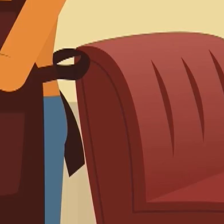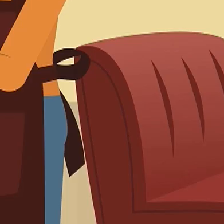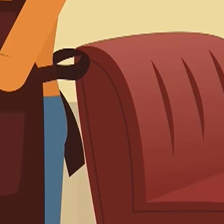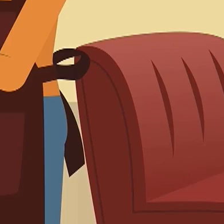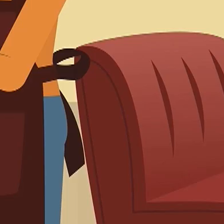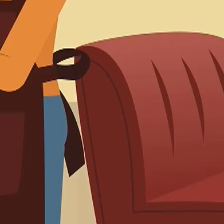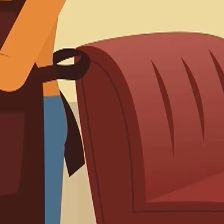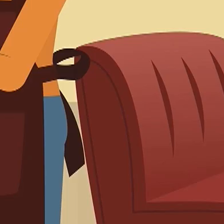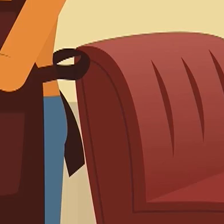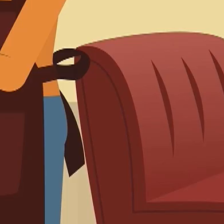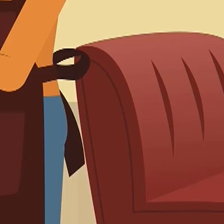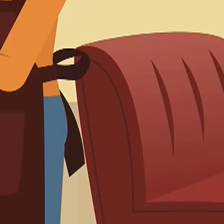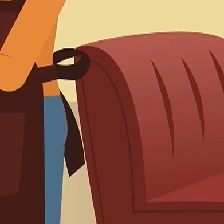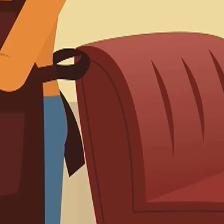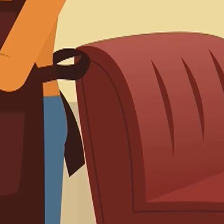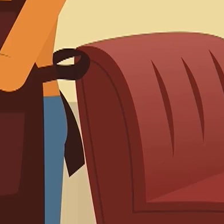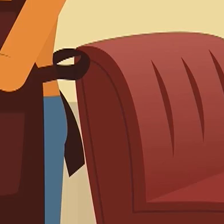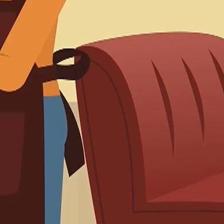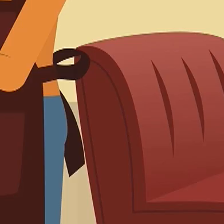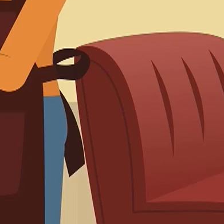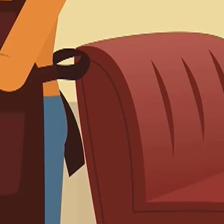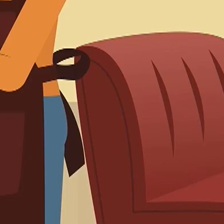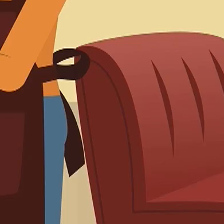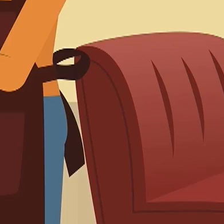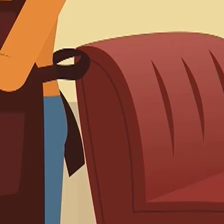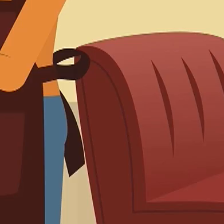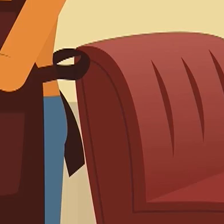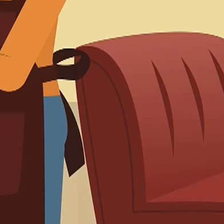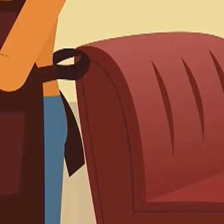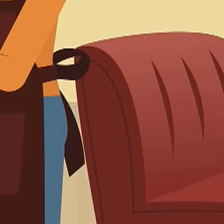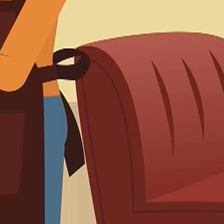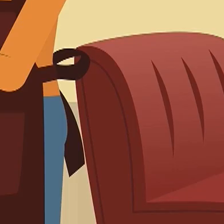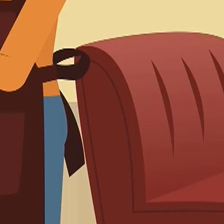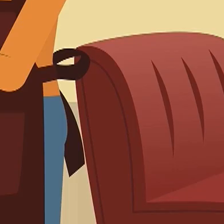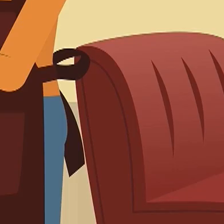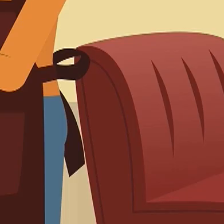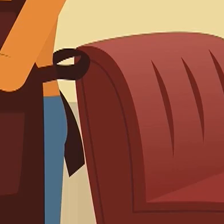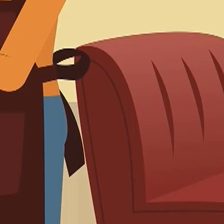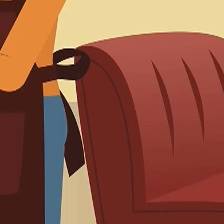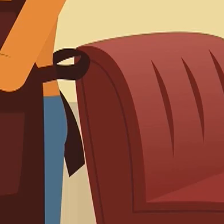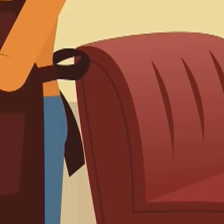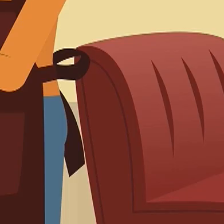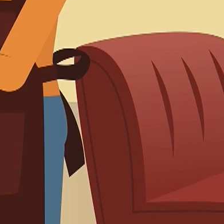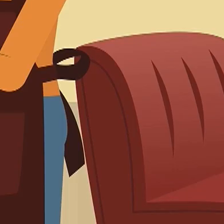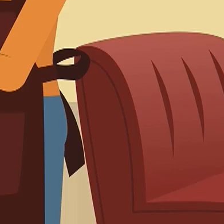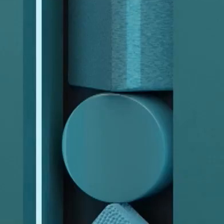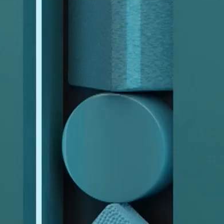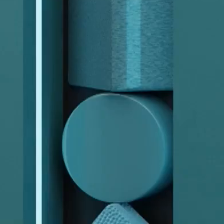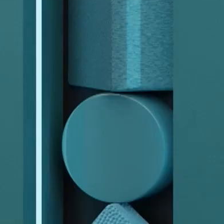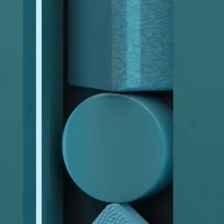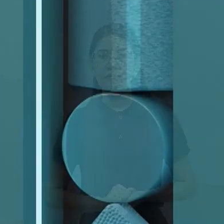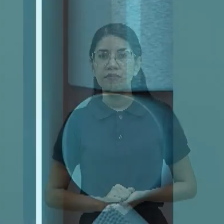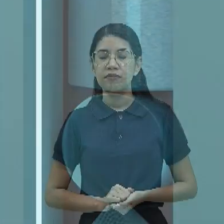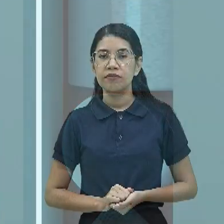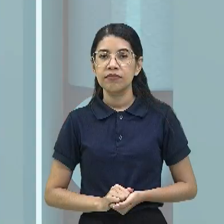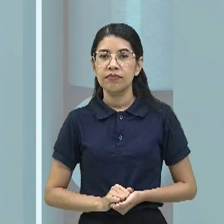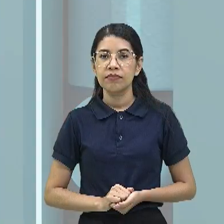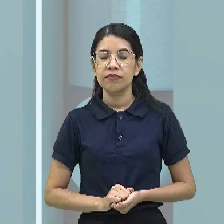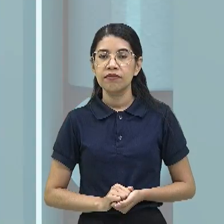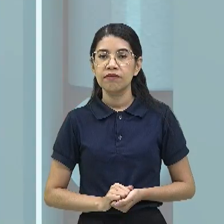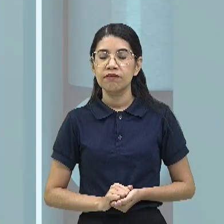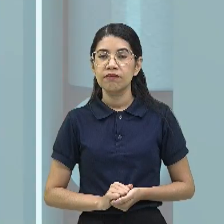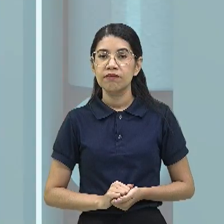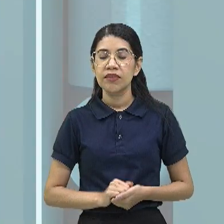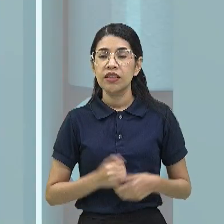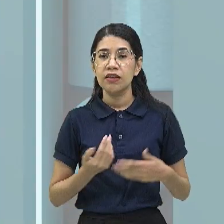have a pepperoni pizza, please? Can I have some salad, please? Sure. Então, nós